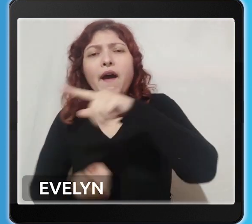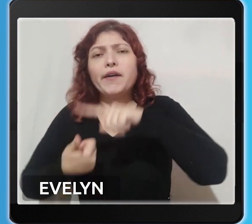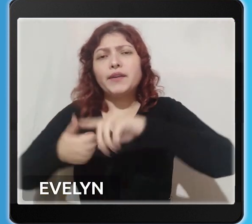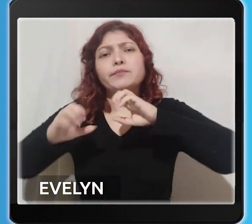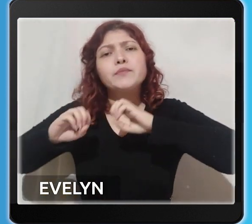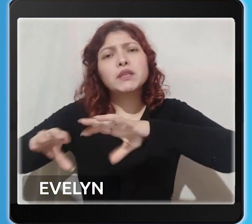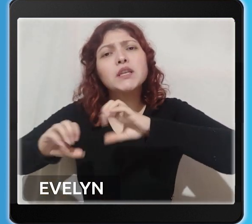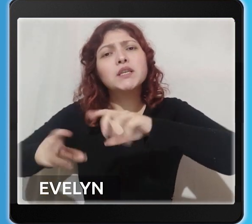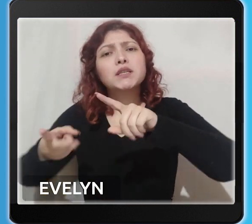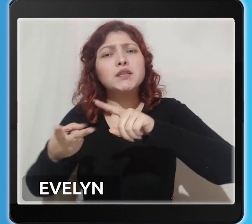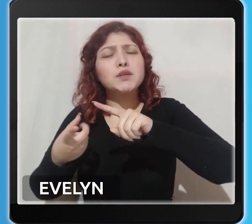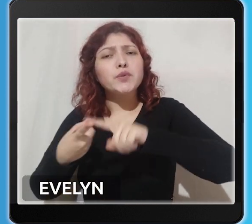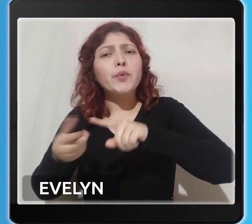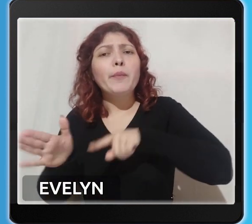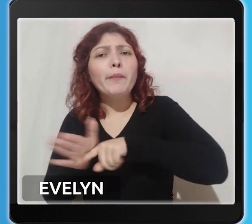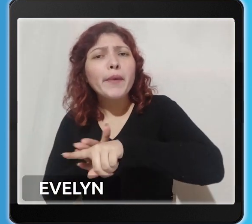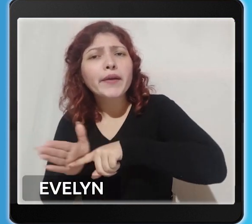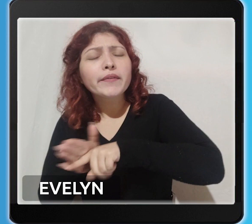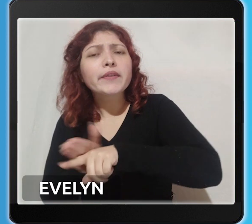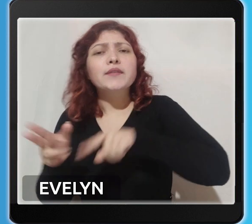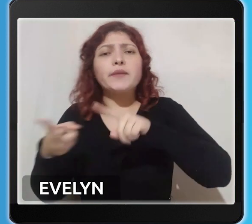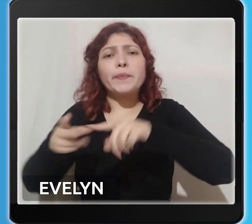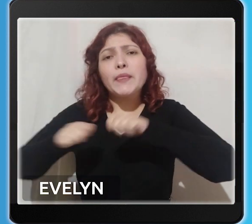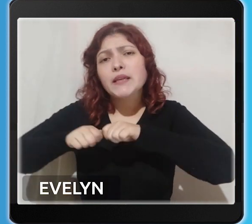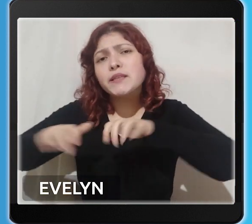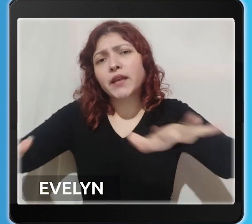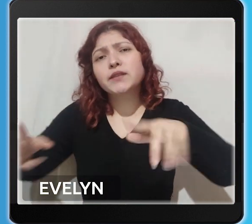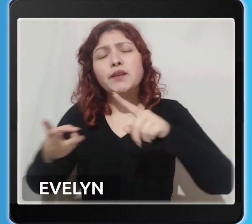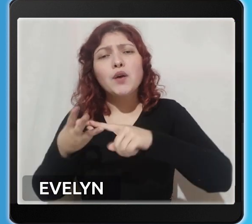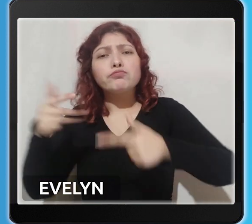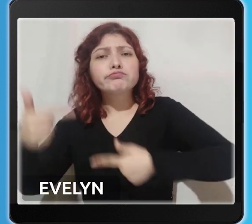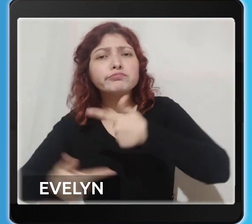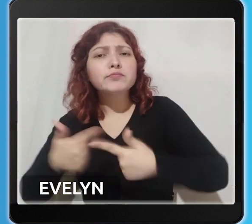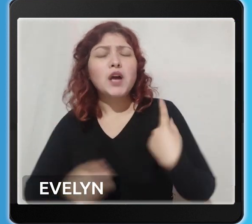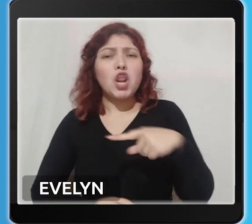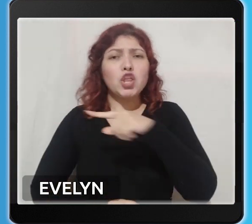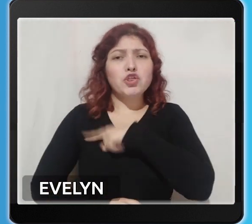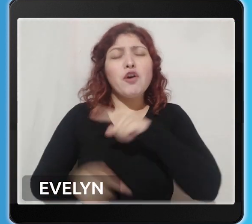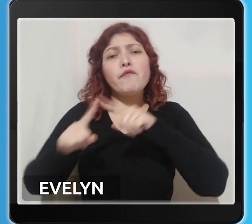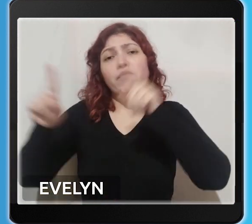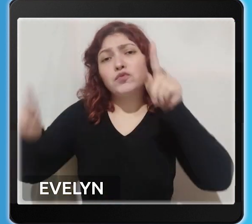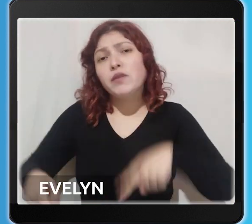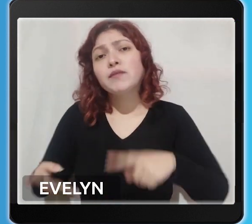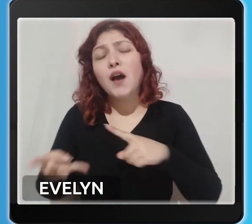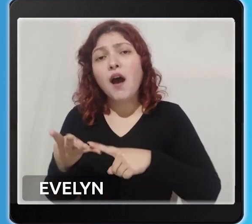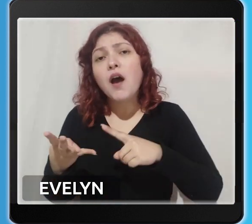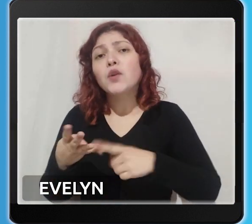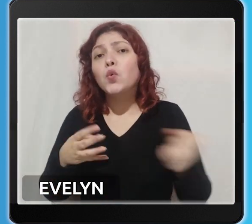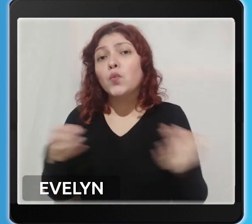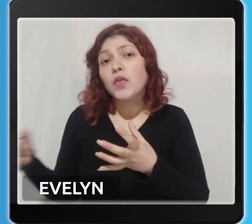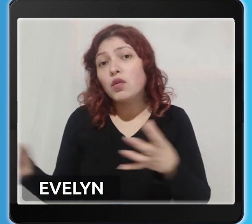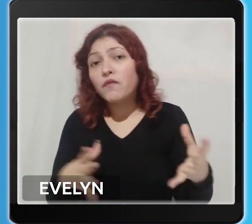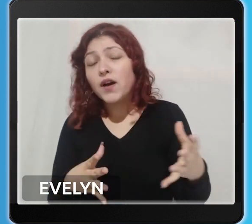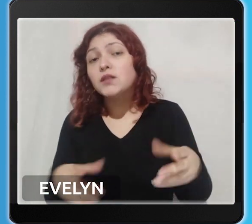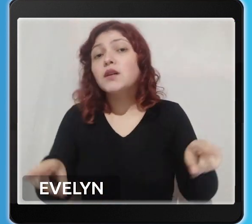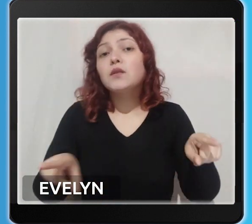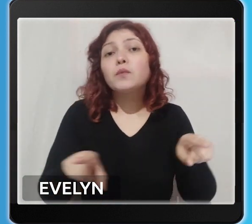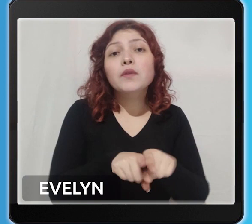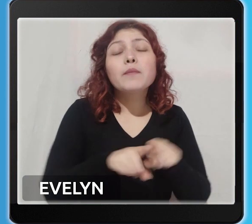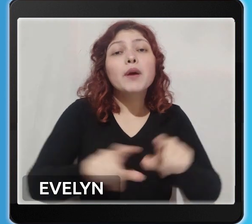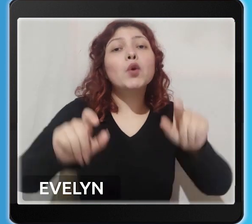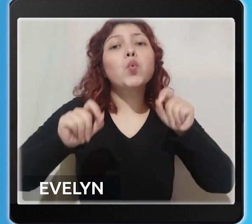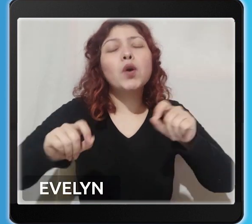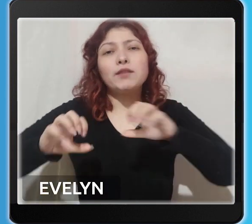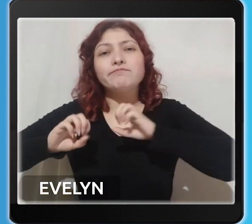da extensão, do trabalho dos nossos servidores, da inovação, e que também acolhem trabalhos da educação básica e da